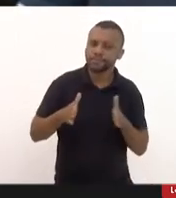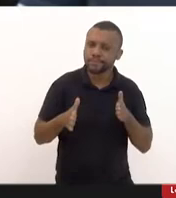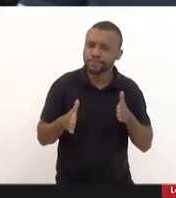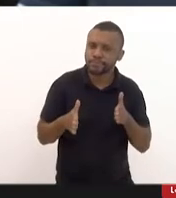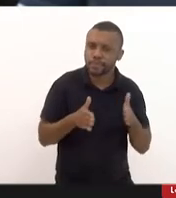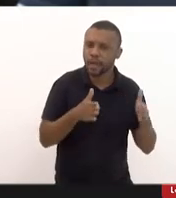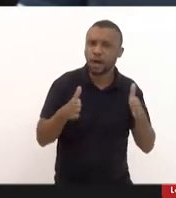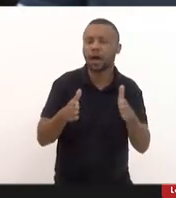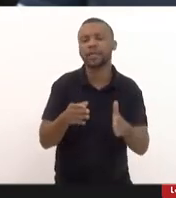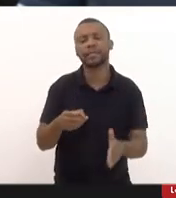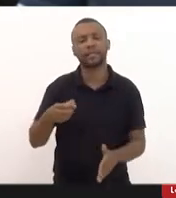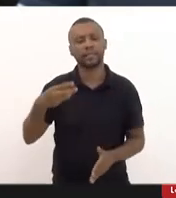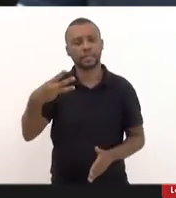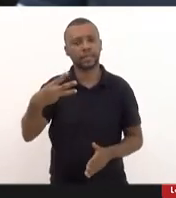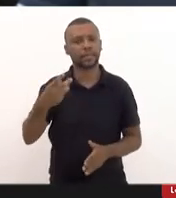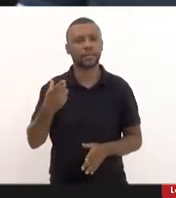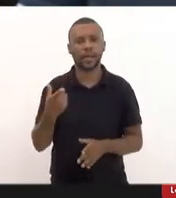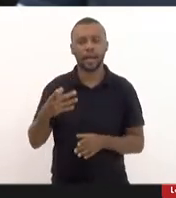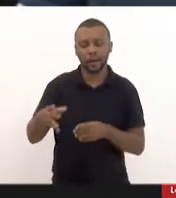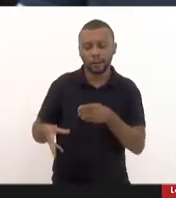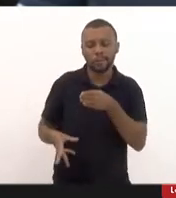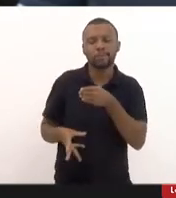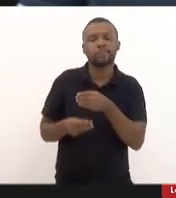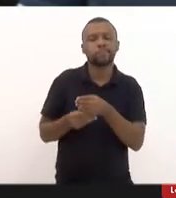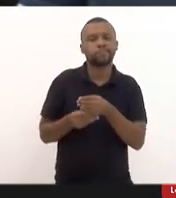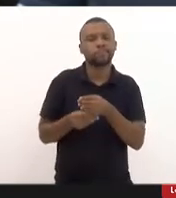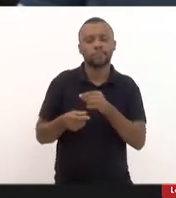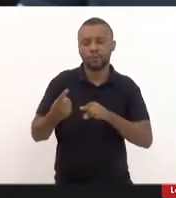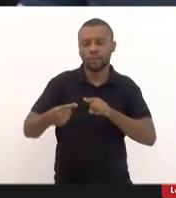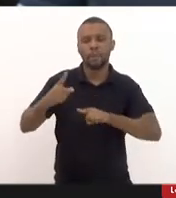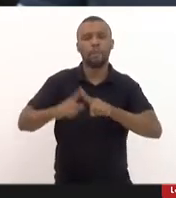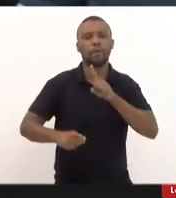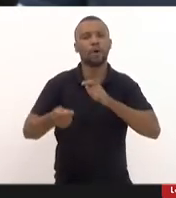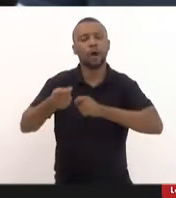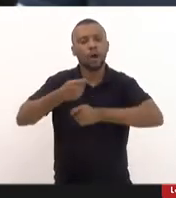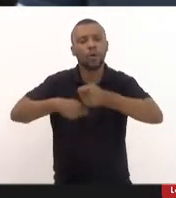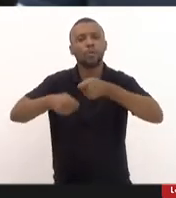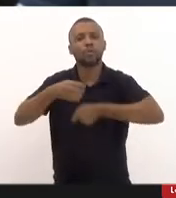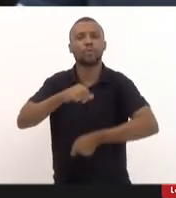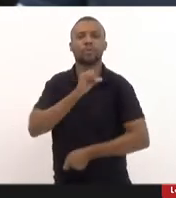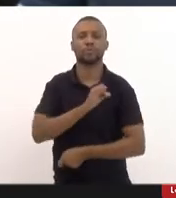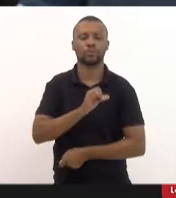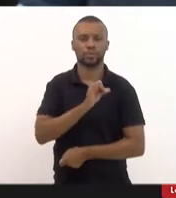grande incremento do desenvolvimento econômico do Estado do Rio de Janeiro.